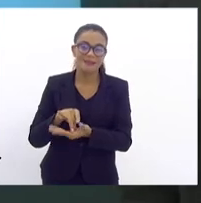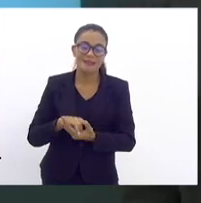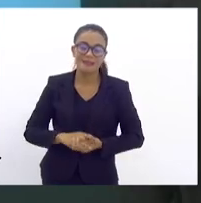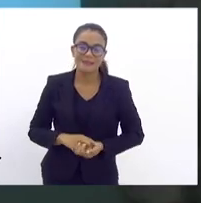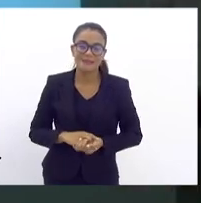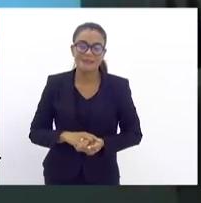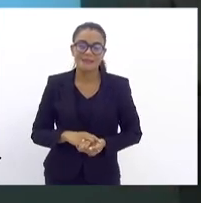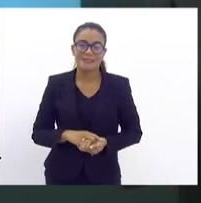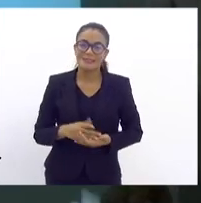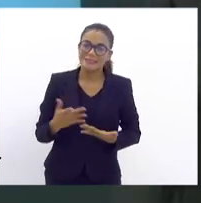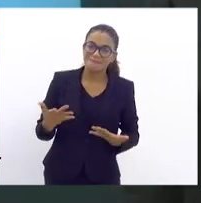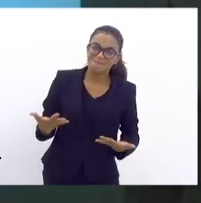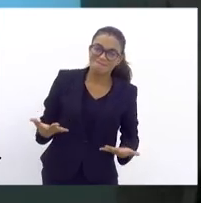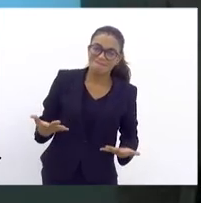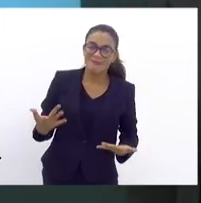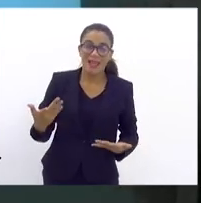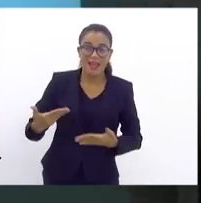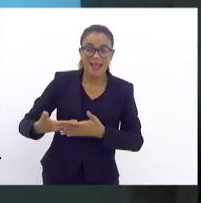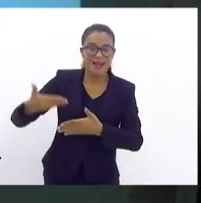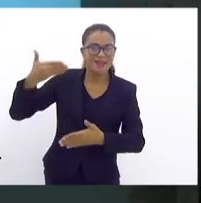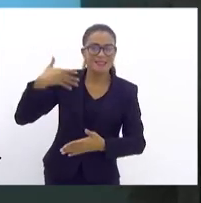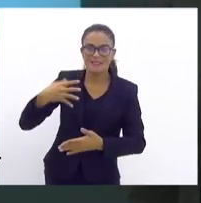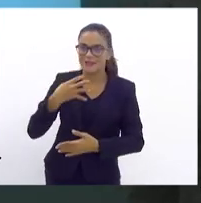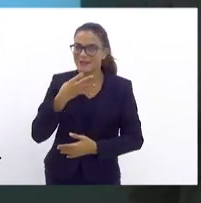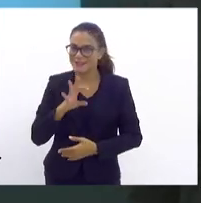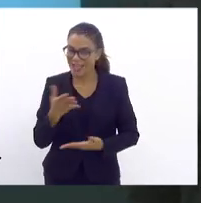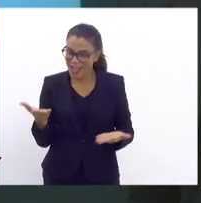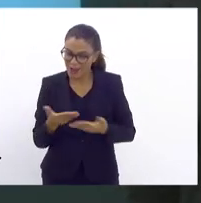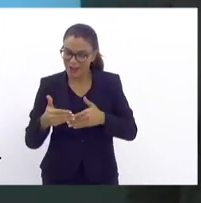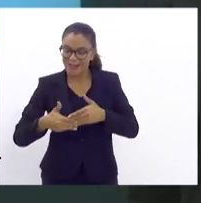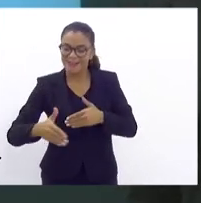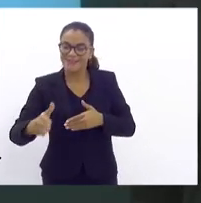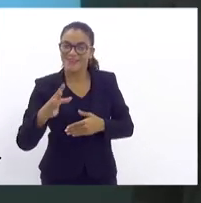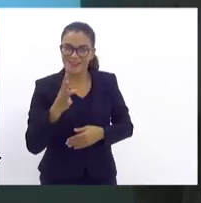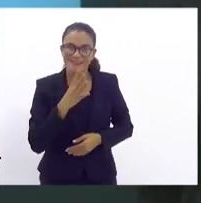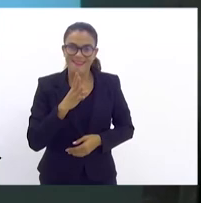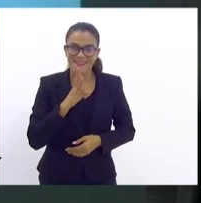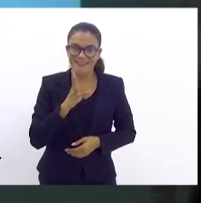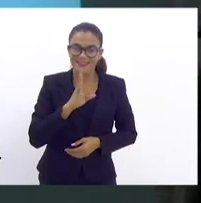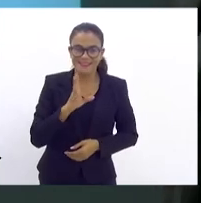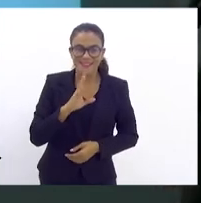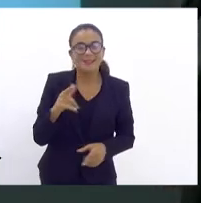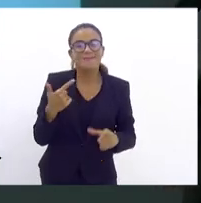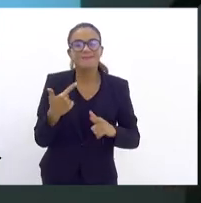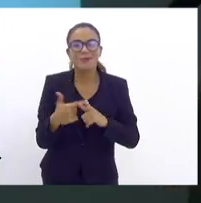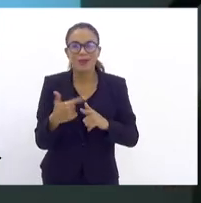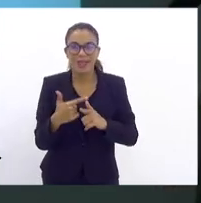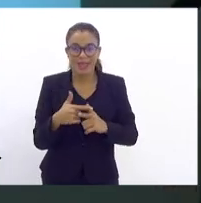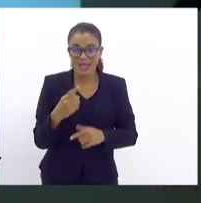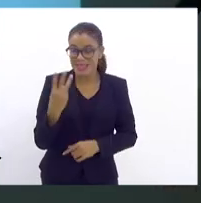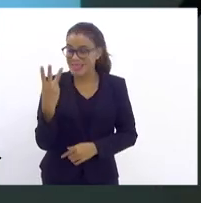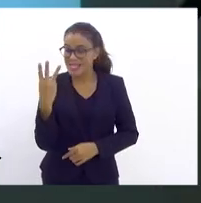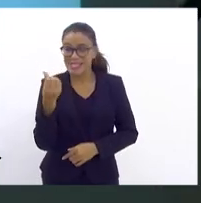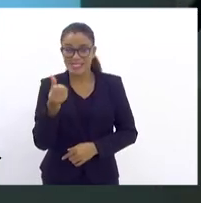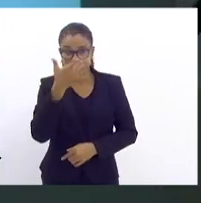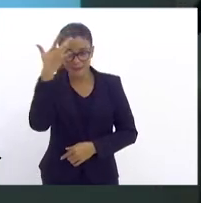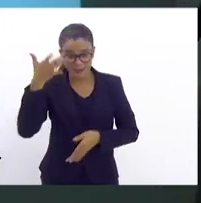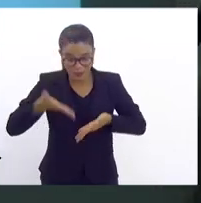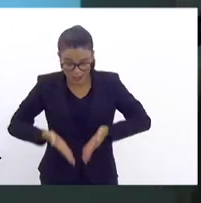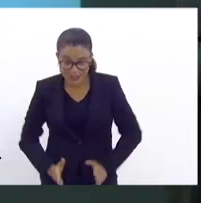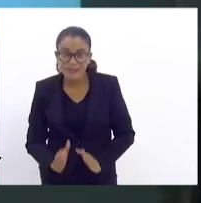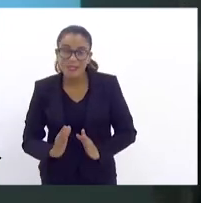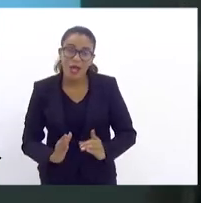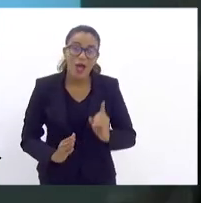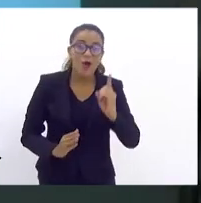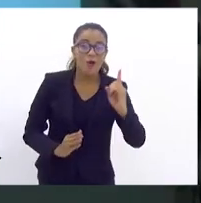se não se conhecia todo mundo daqui a pouco vai conhecer porque já estamos realmente para cada 36 nascidos um com autismo